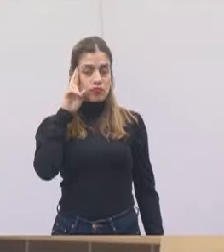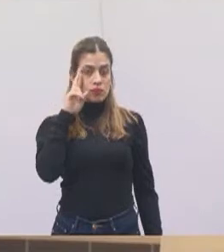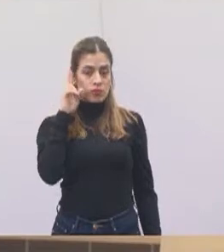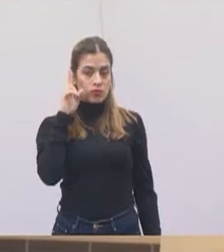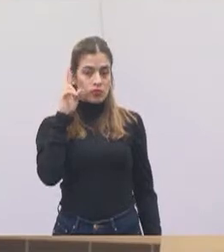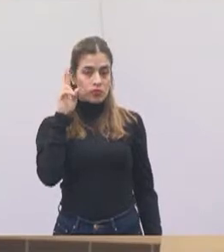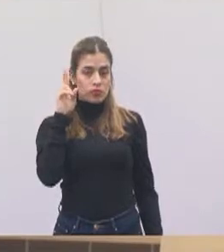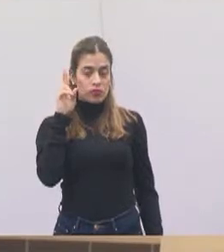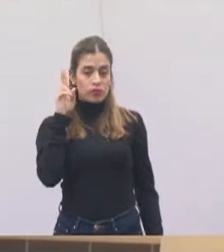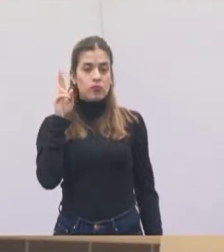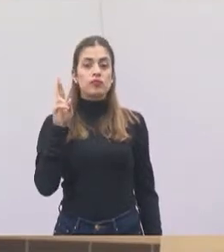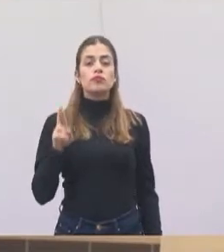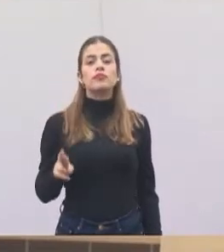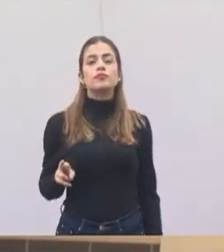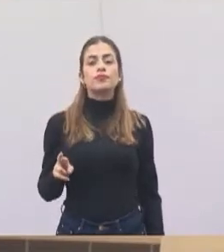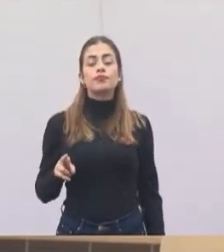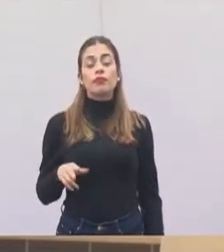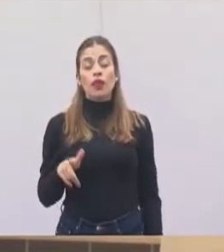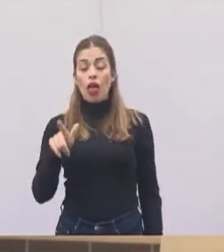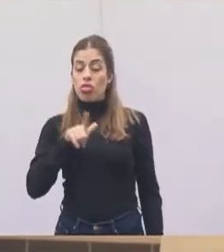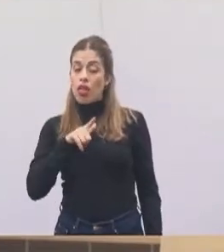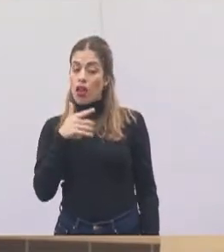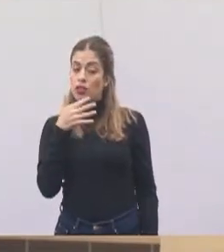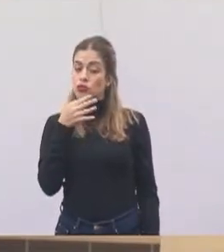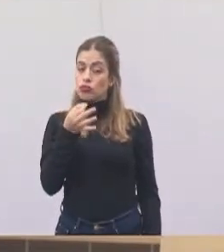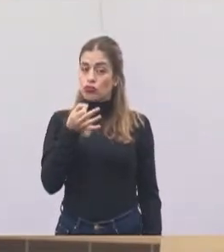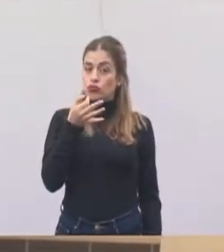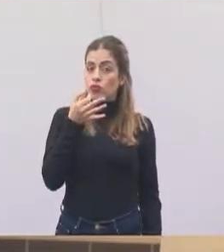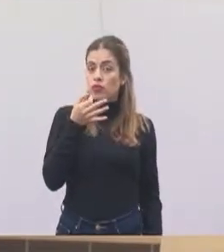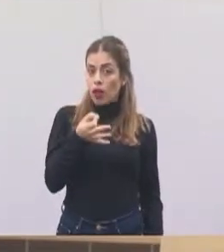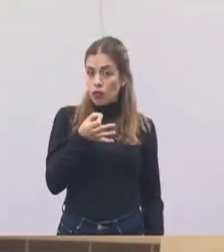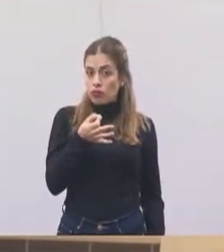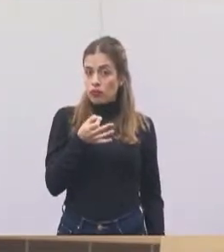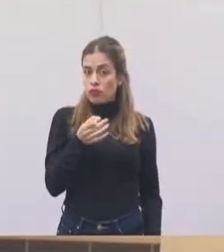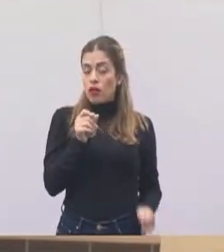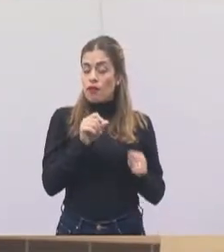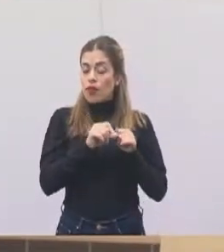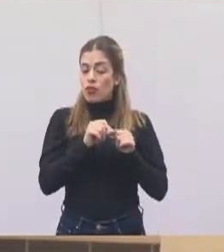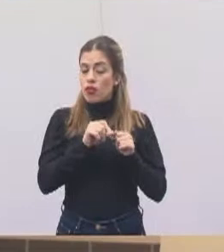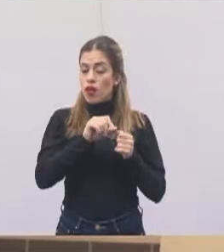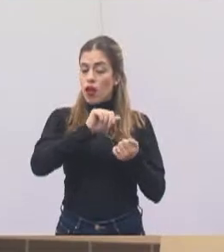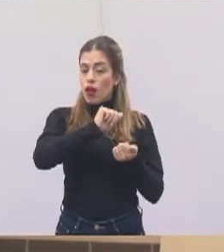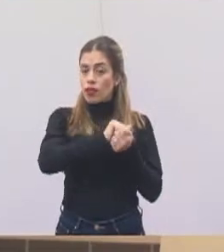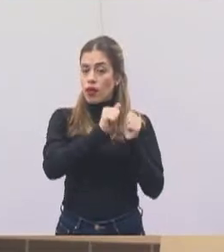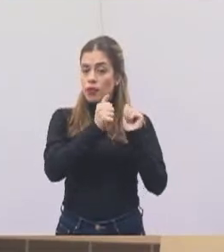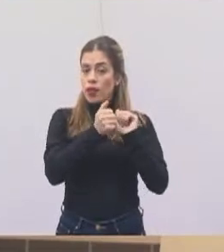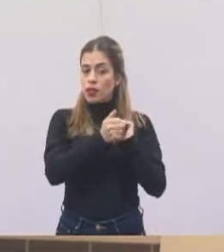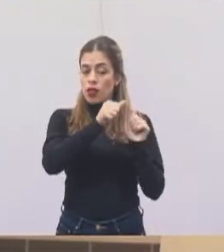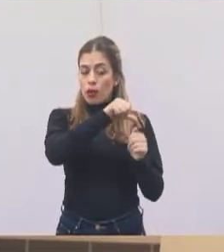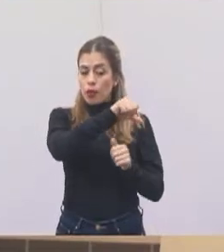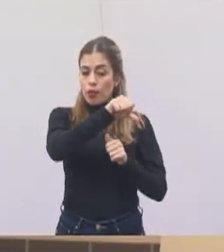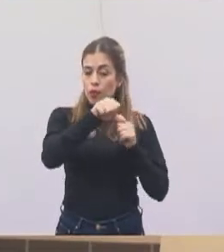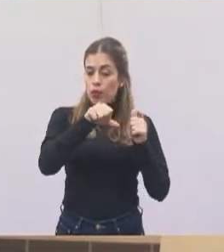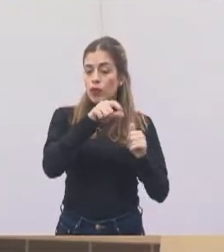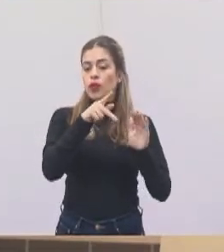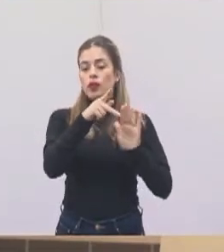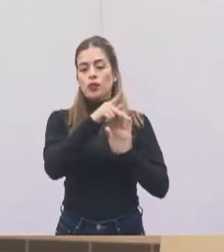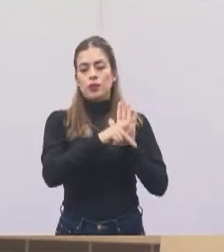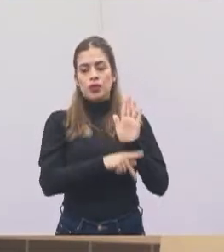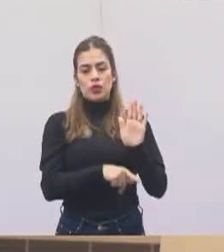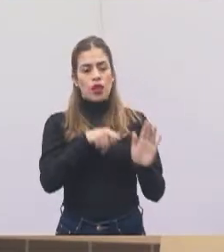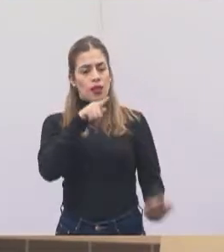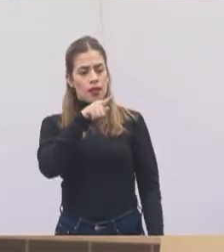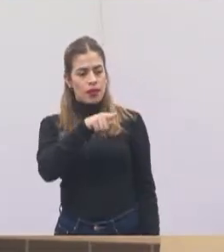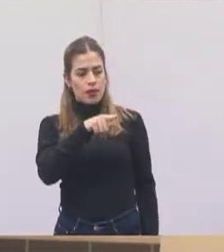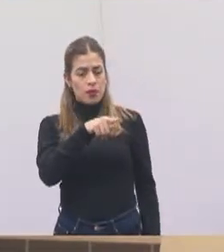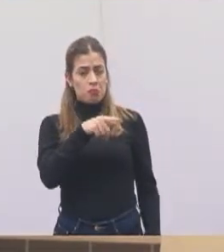Roninha, que há uma sugestão para que ele faça a mudança no projeto. Cabe a ele